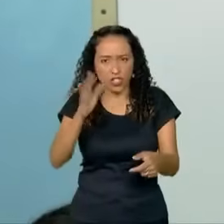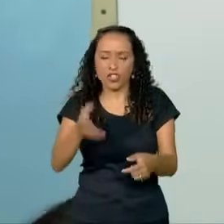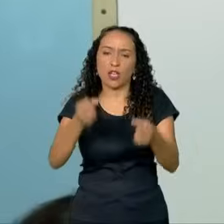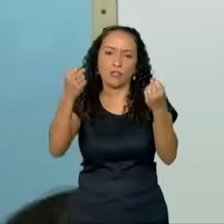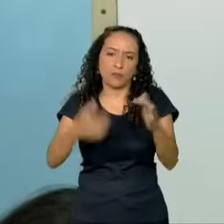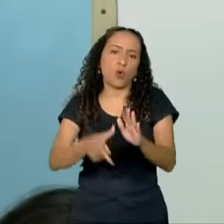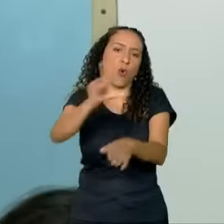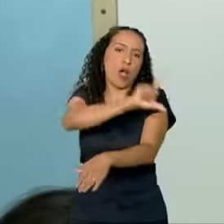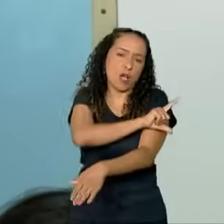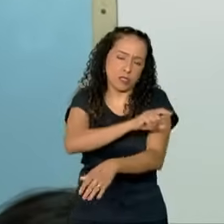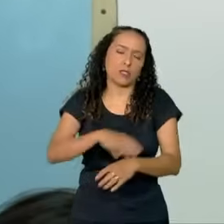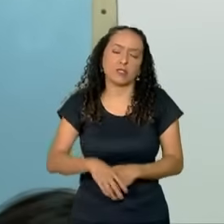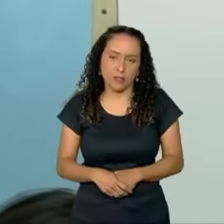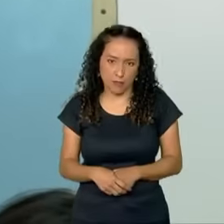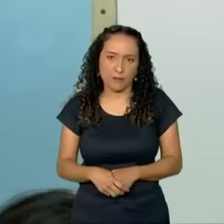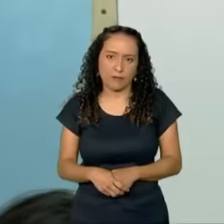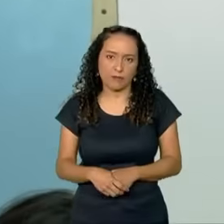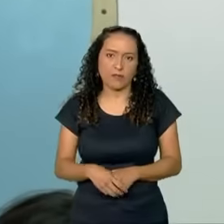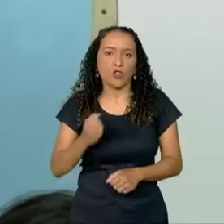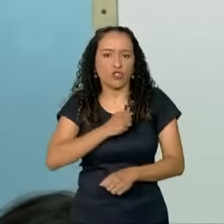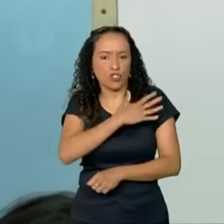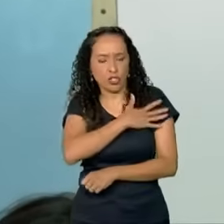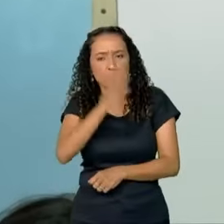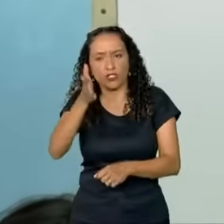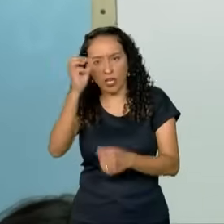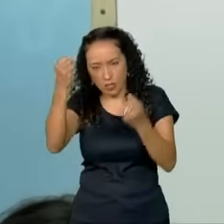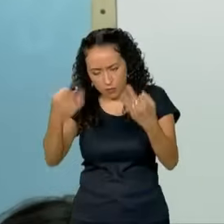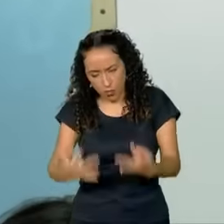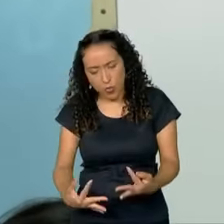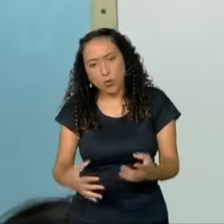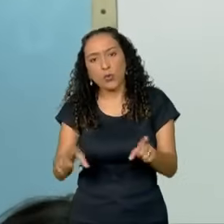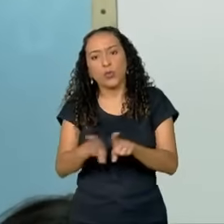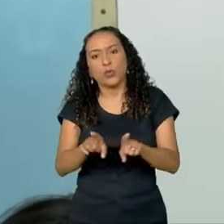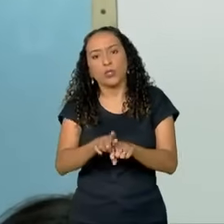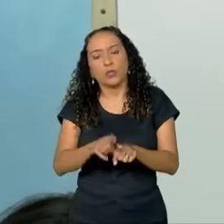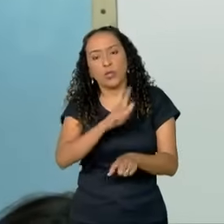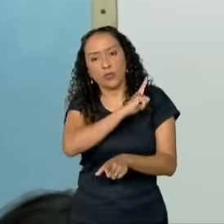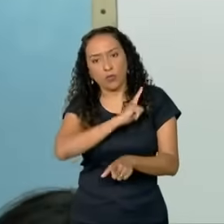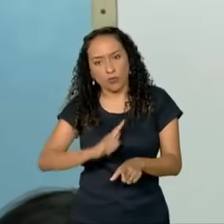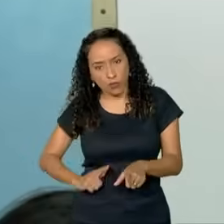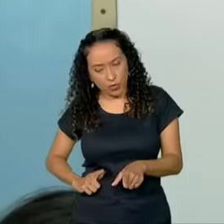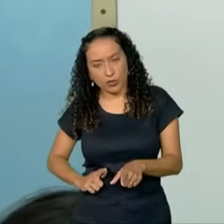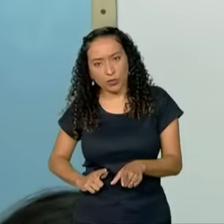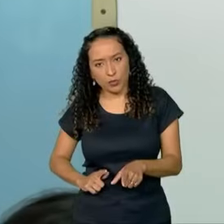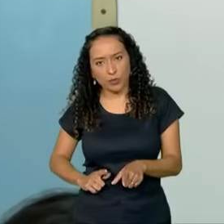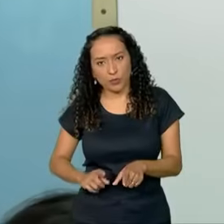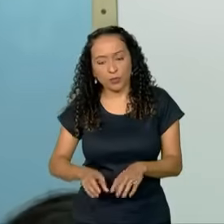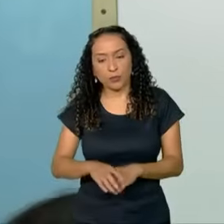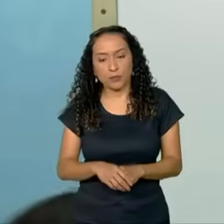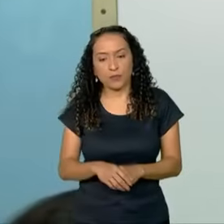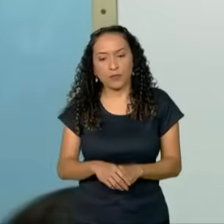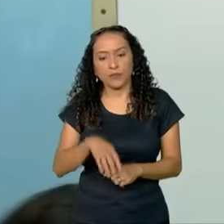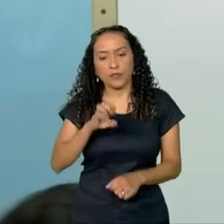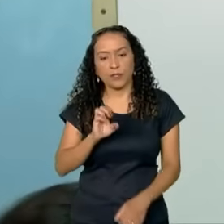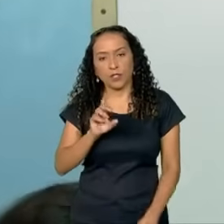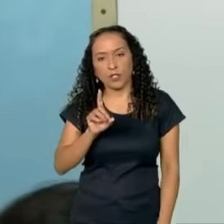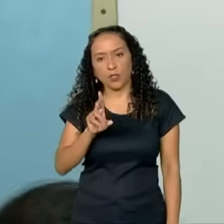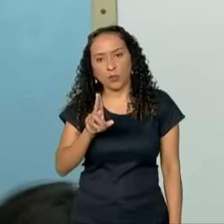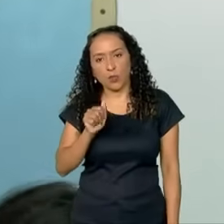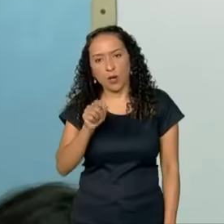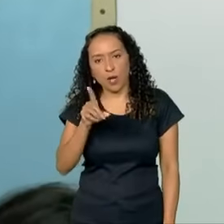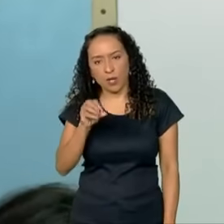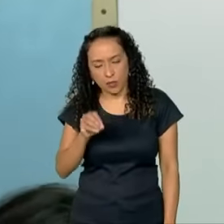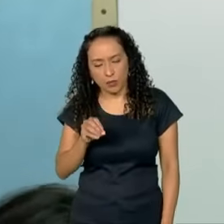foram mencionado pelo general Hert e pelo governador Eduardo Leite,